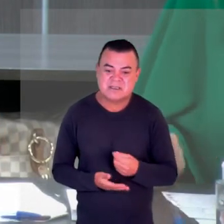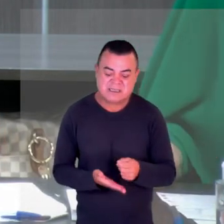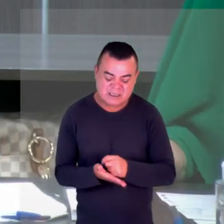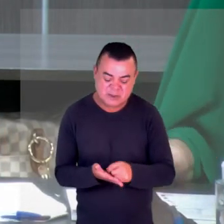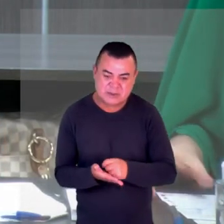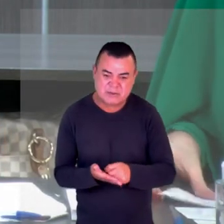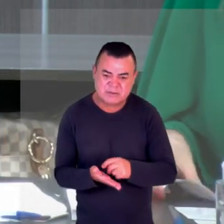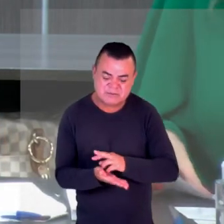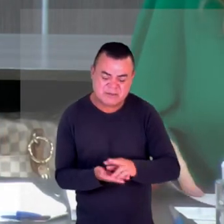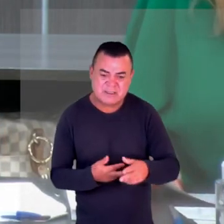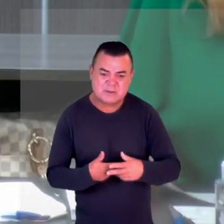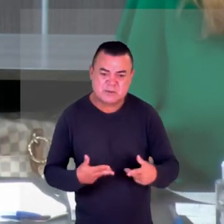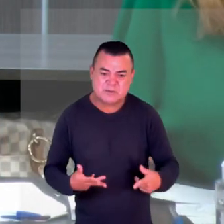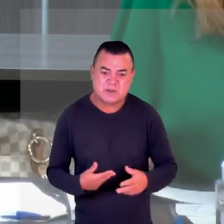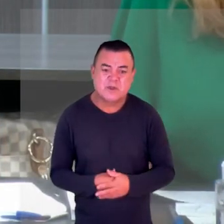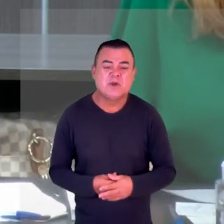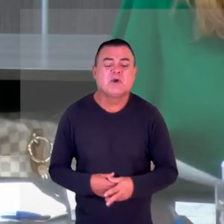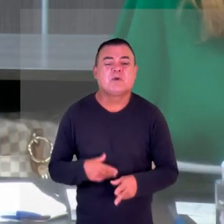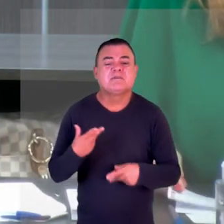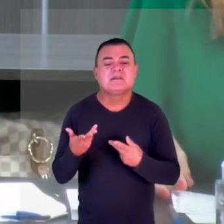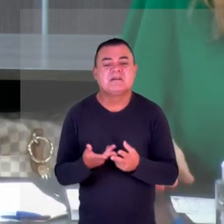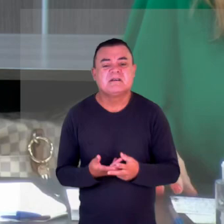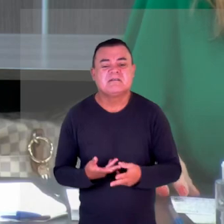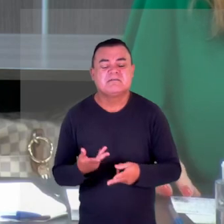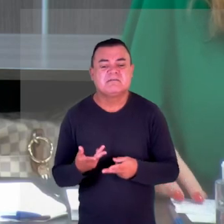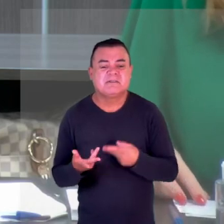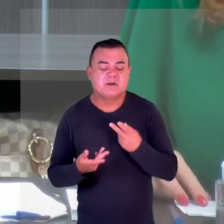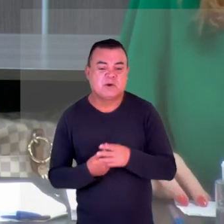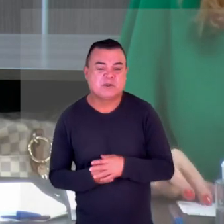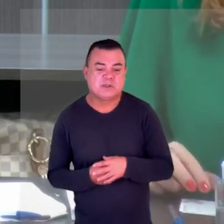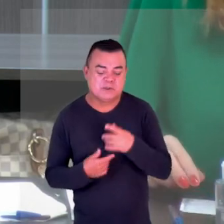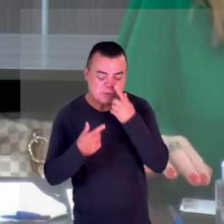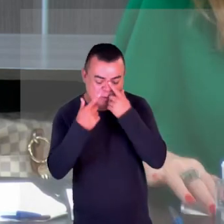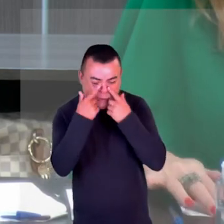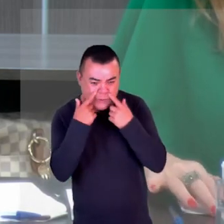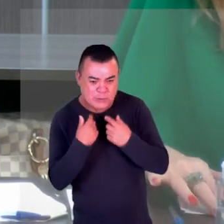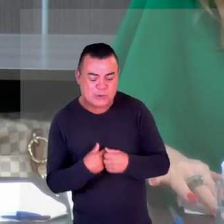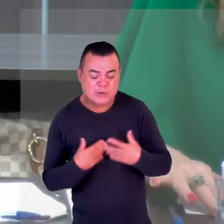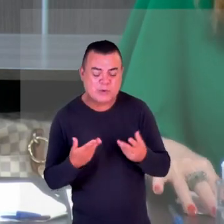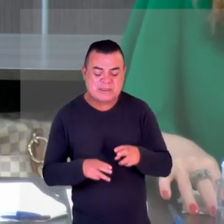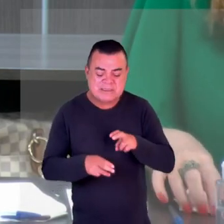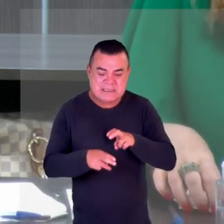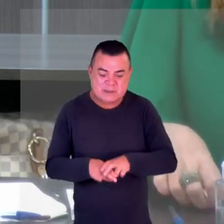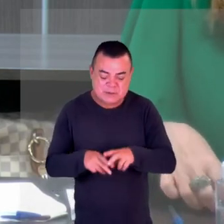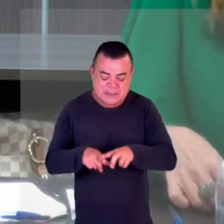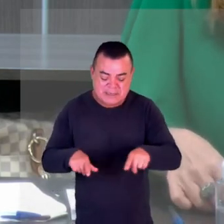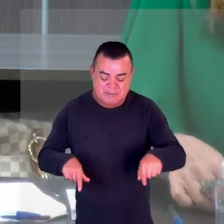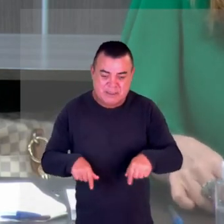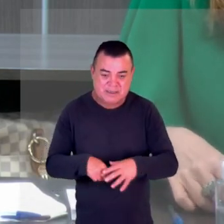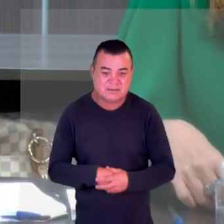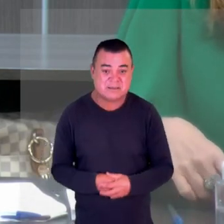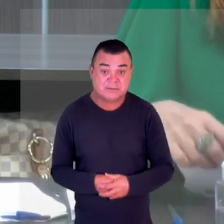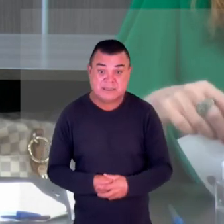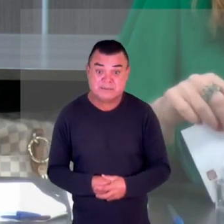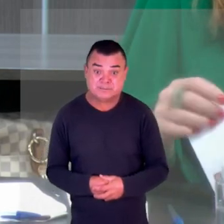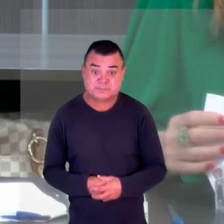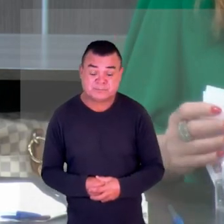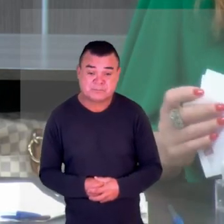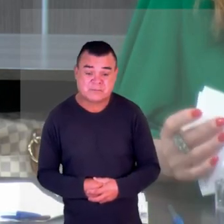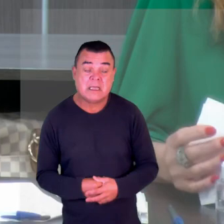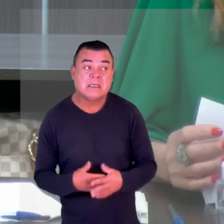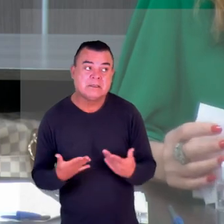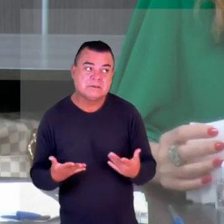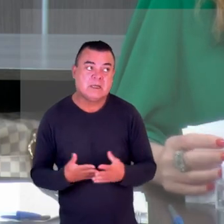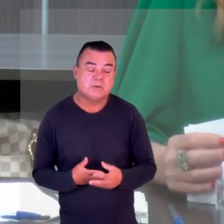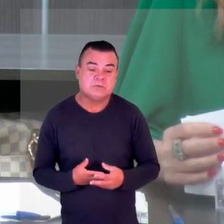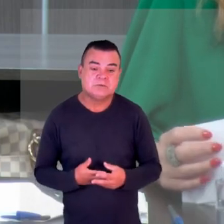quando você falou né que chorou quando sentou à mesa e a gente tem essa coisa do jurídico